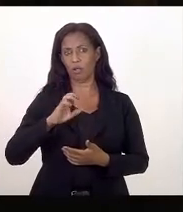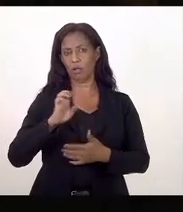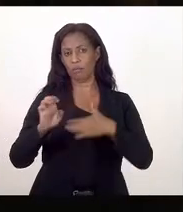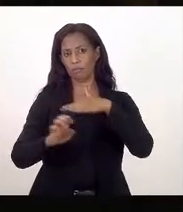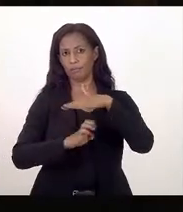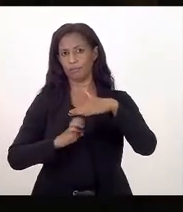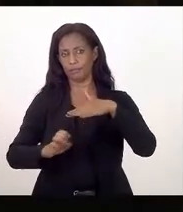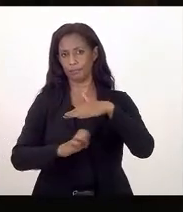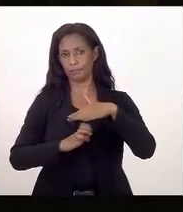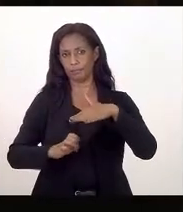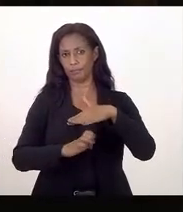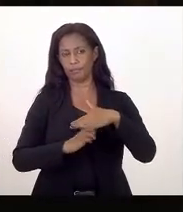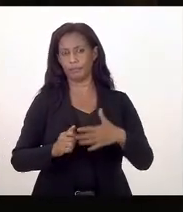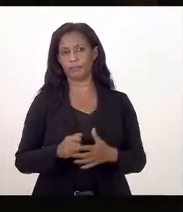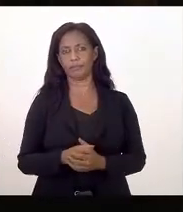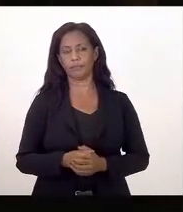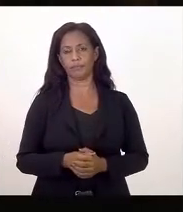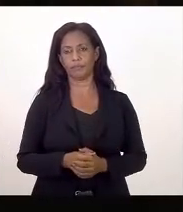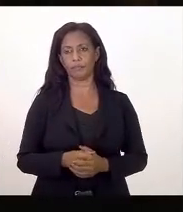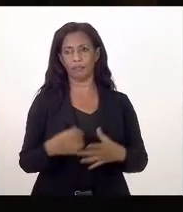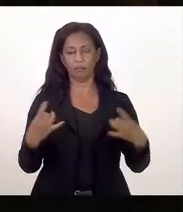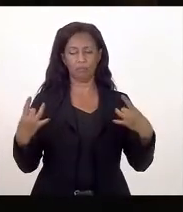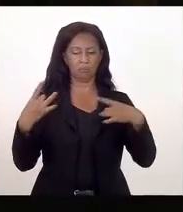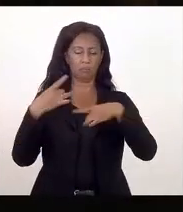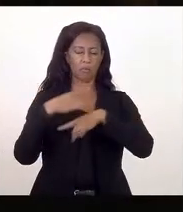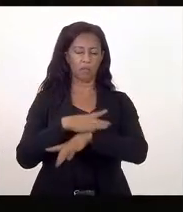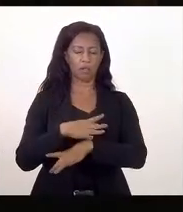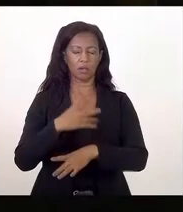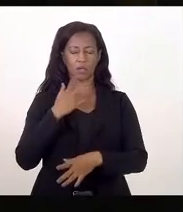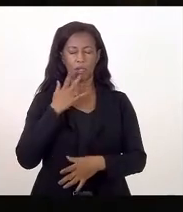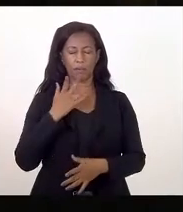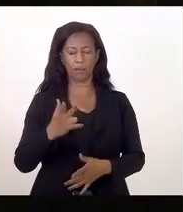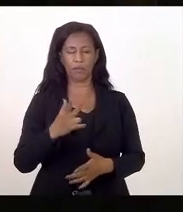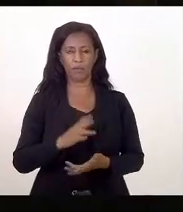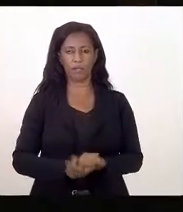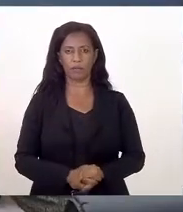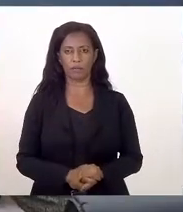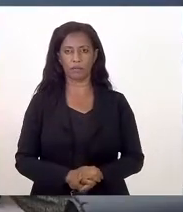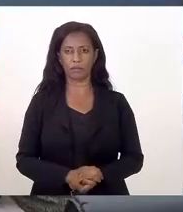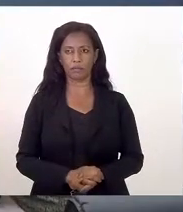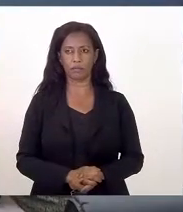Assim posto, encerro minha fala, senhor presidente.